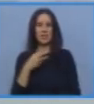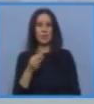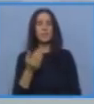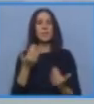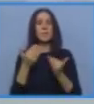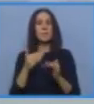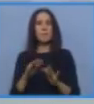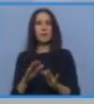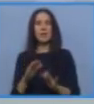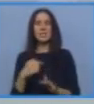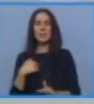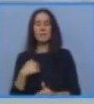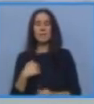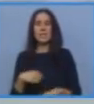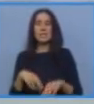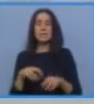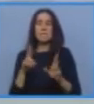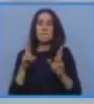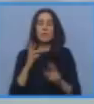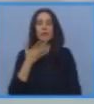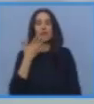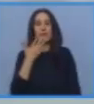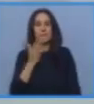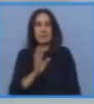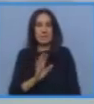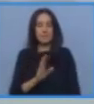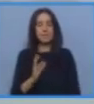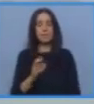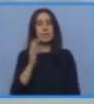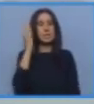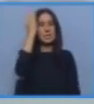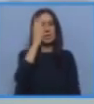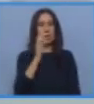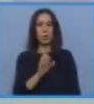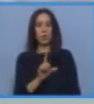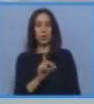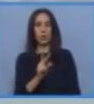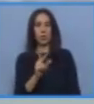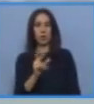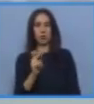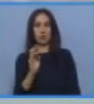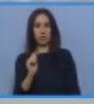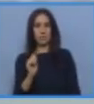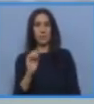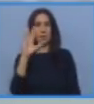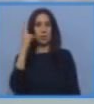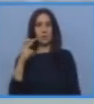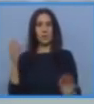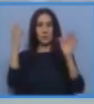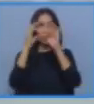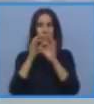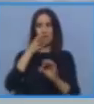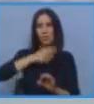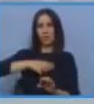mas penso não dizer nenhuma asneira. São Lucas, que é que nos conta o acontecimento de